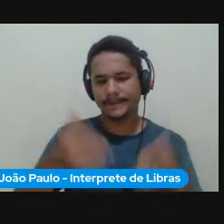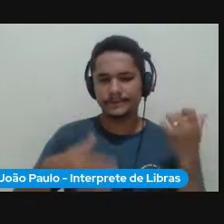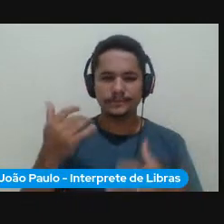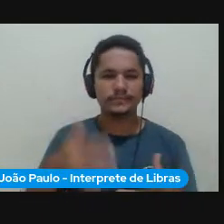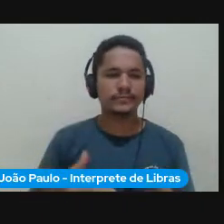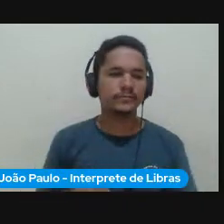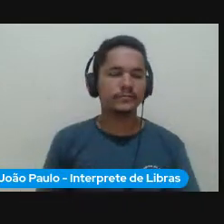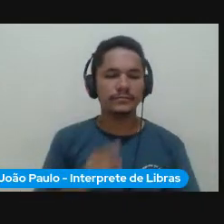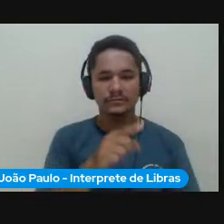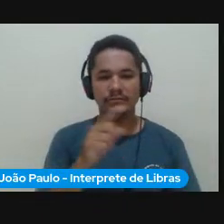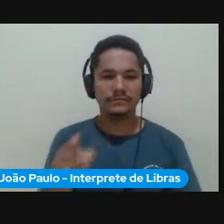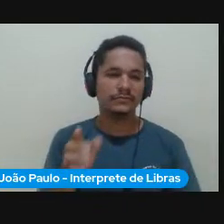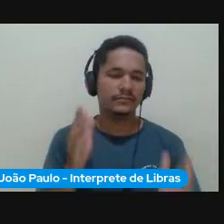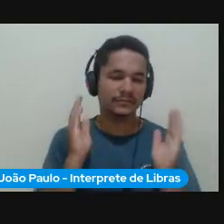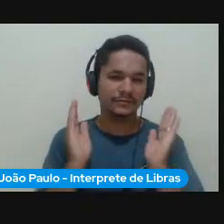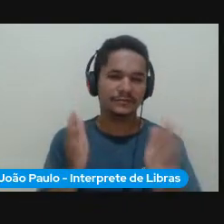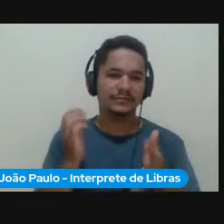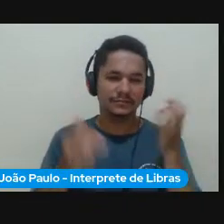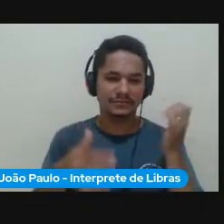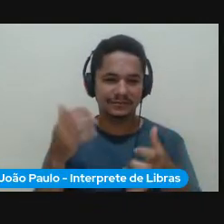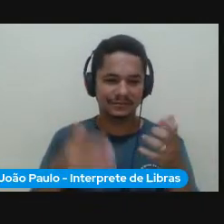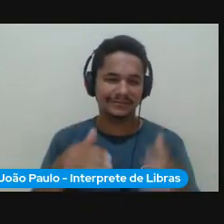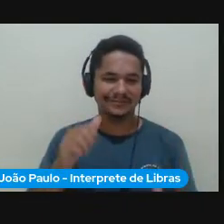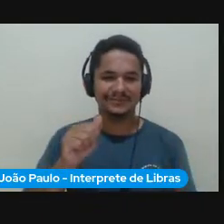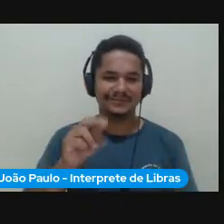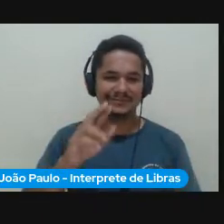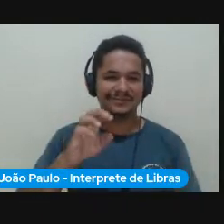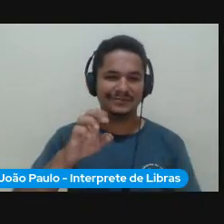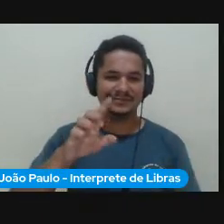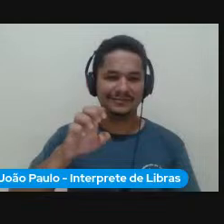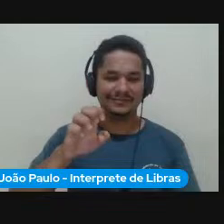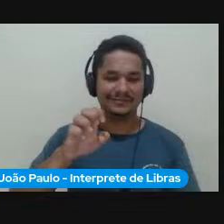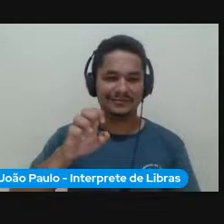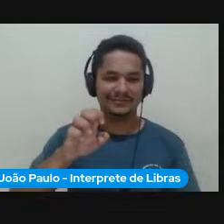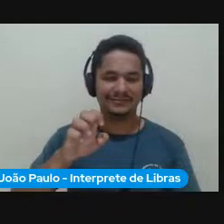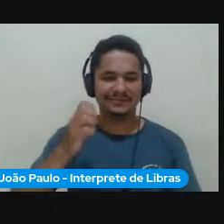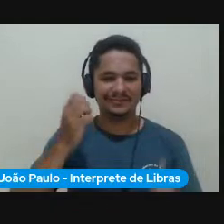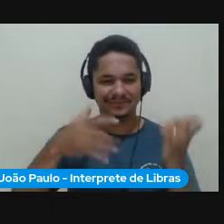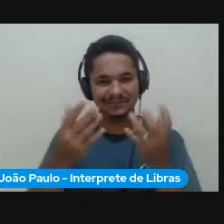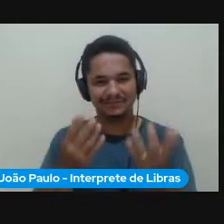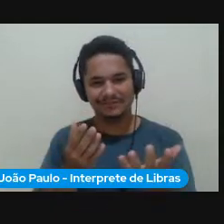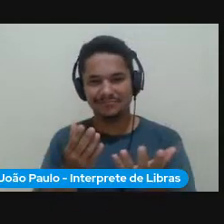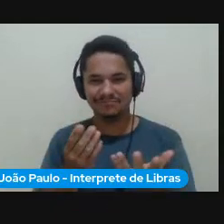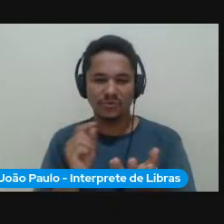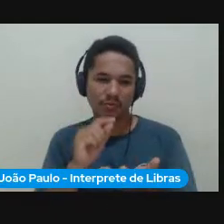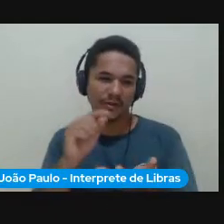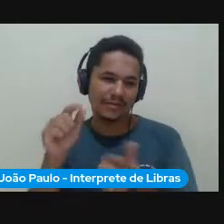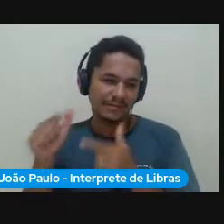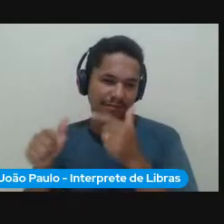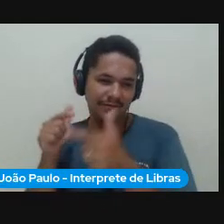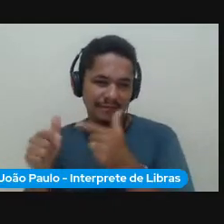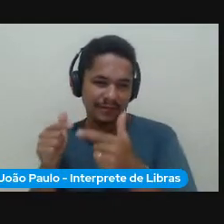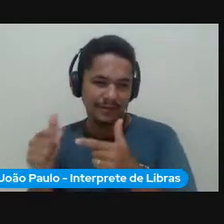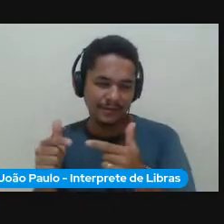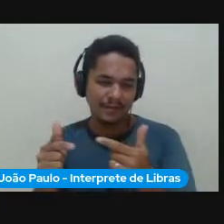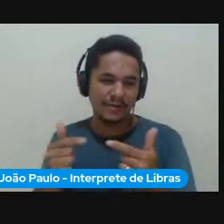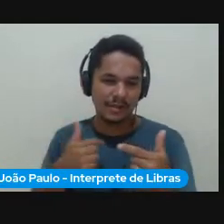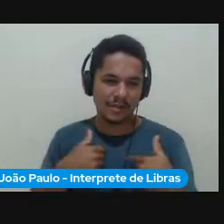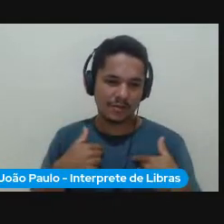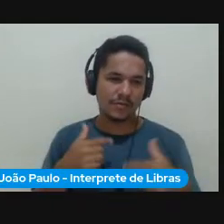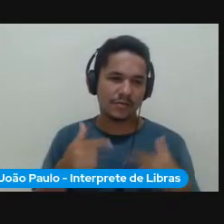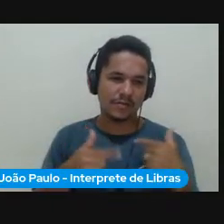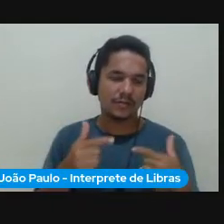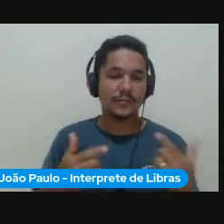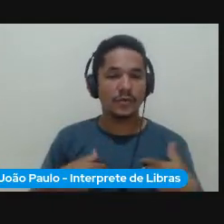Você já colocou aqui, Marcele, um pouco, né, das frentes que atuo, ou da frente que atuo. Hoje eu estou